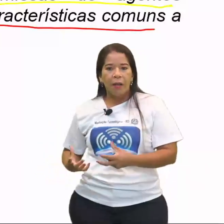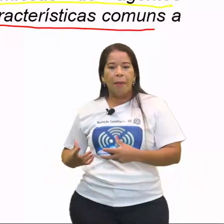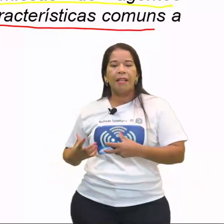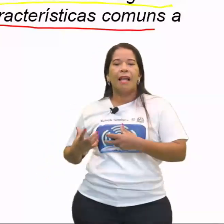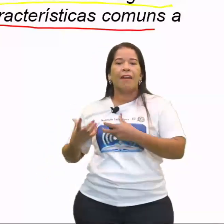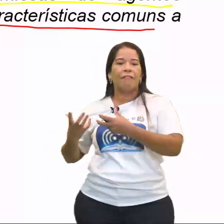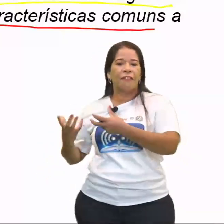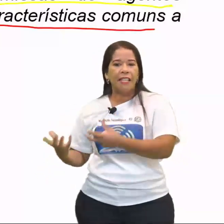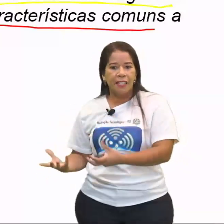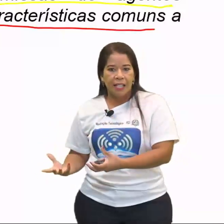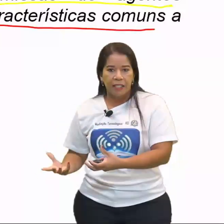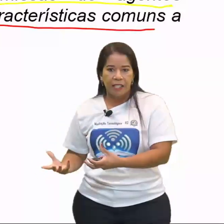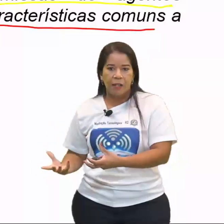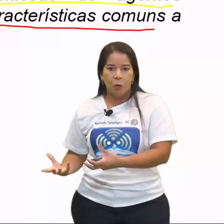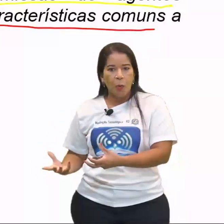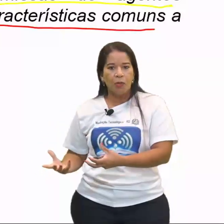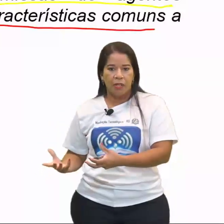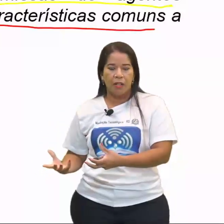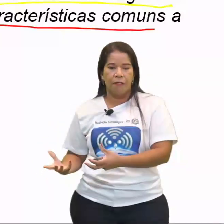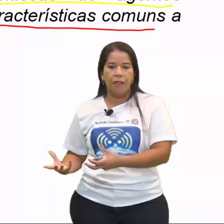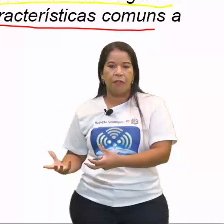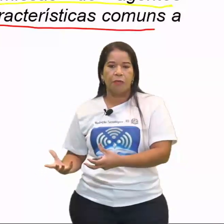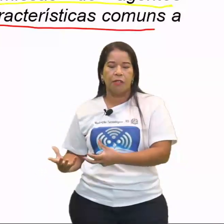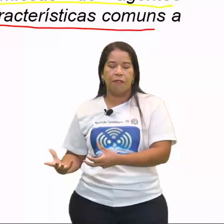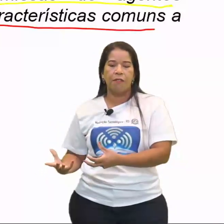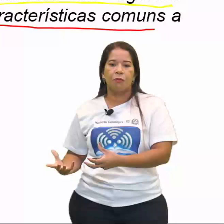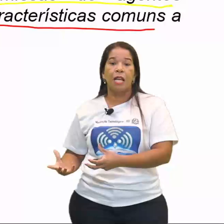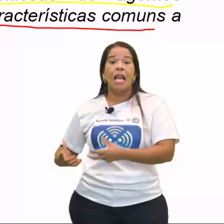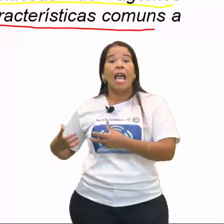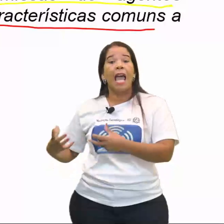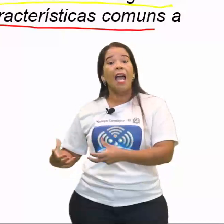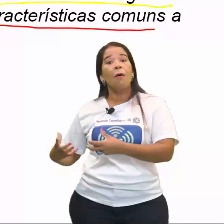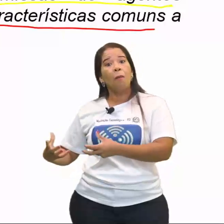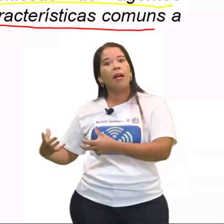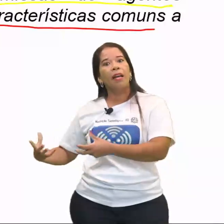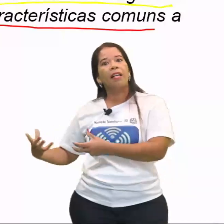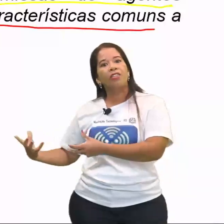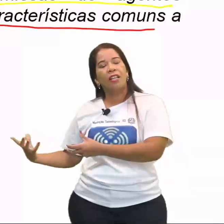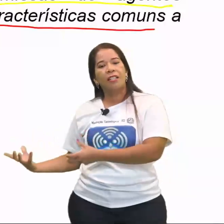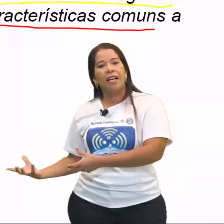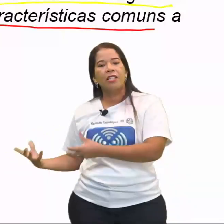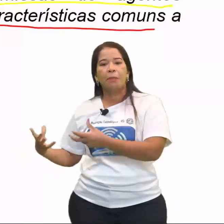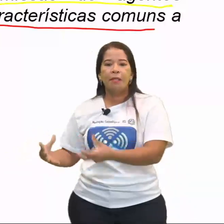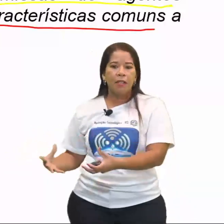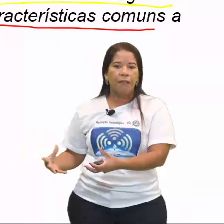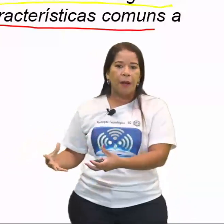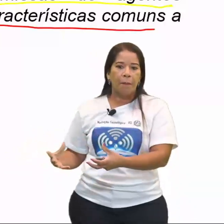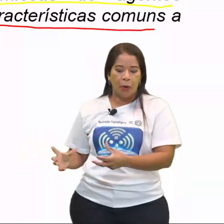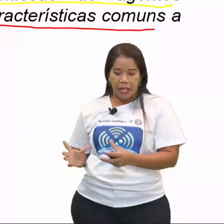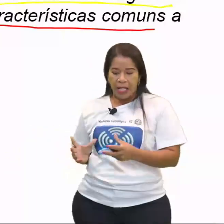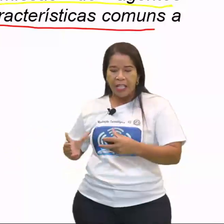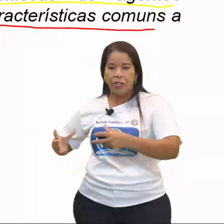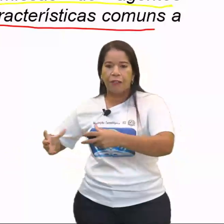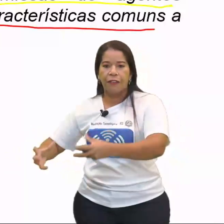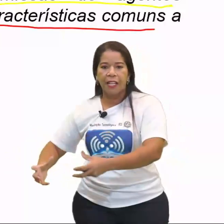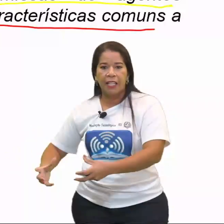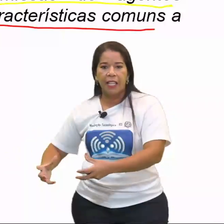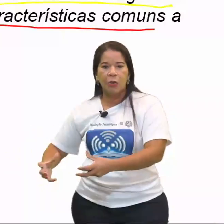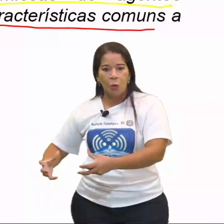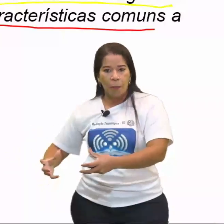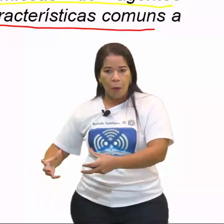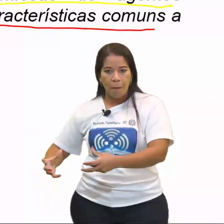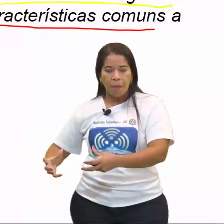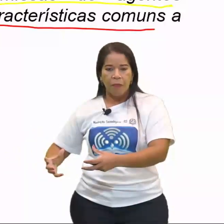comportamental e também física desse grupo de ser vivo, é uma hereditariedade específica, porque identifica